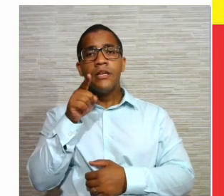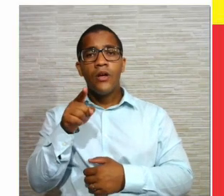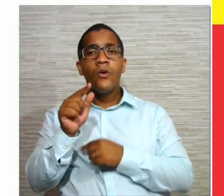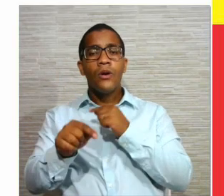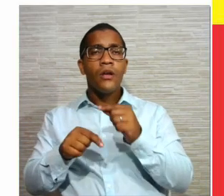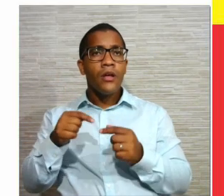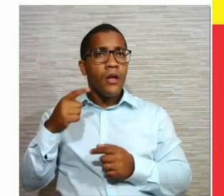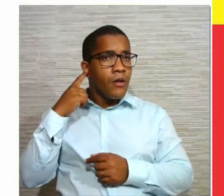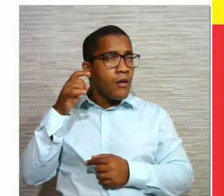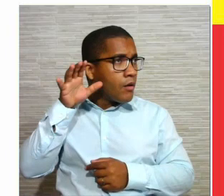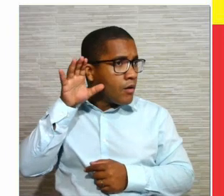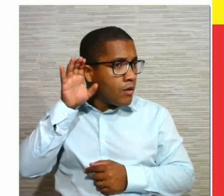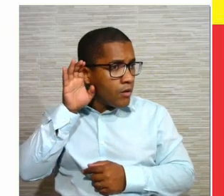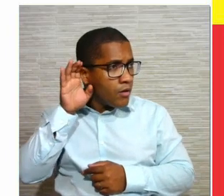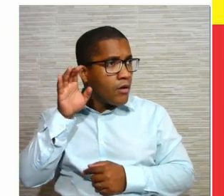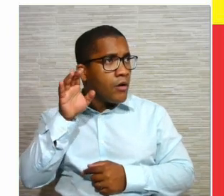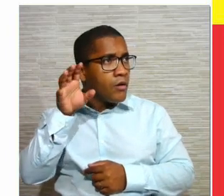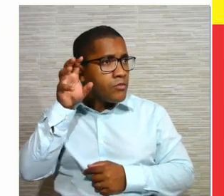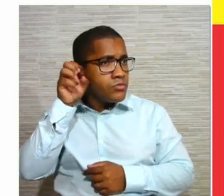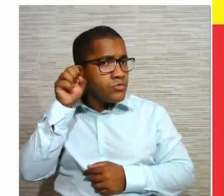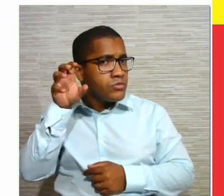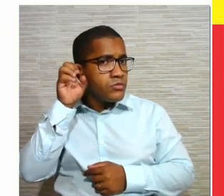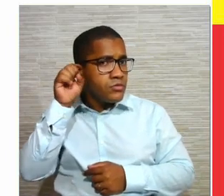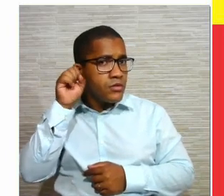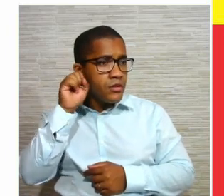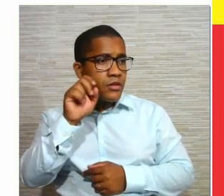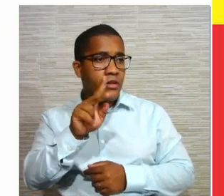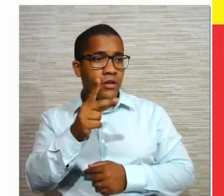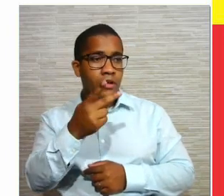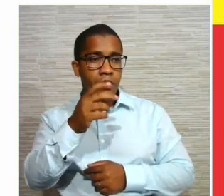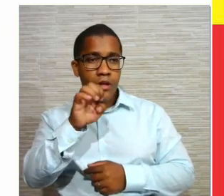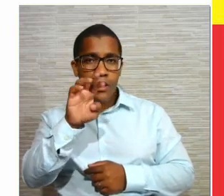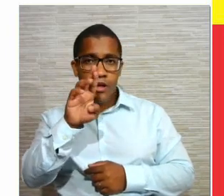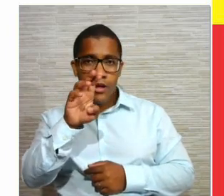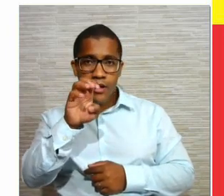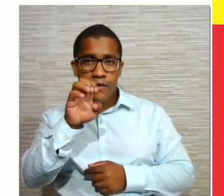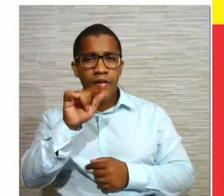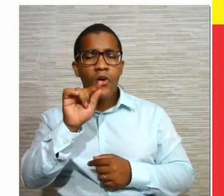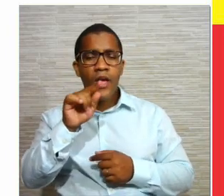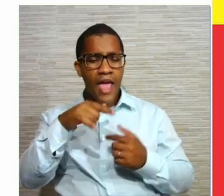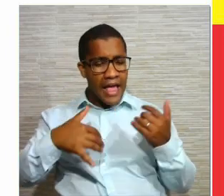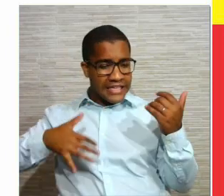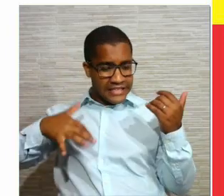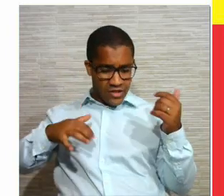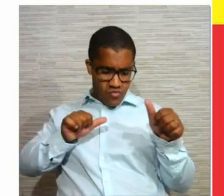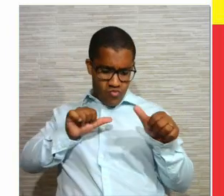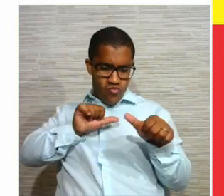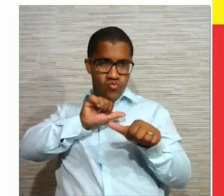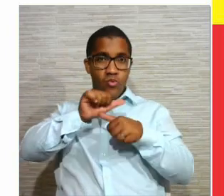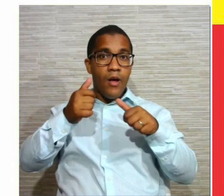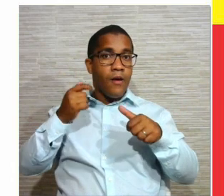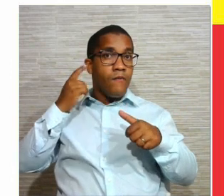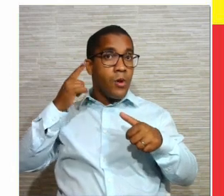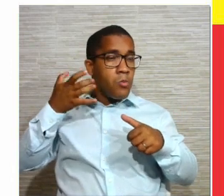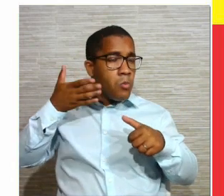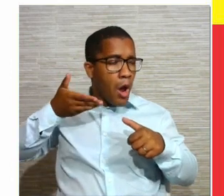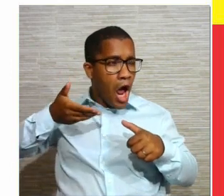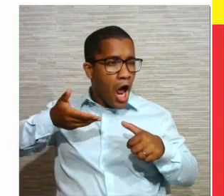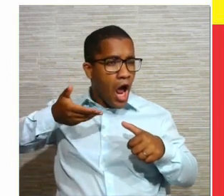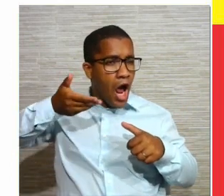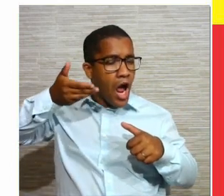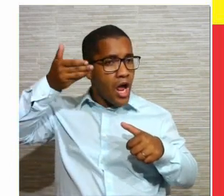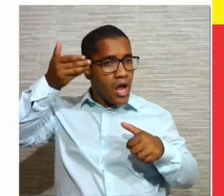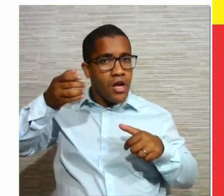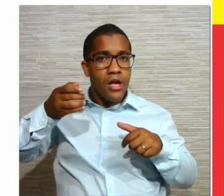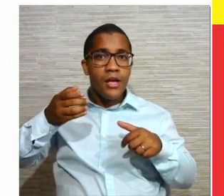Aí, sonoramente, o heavy metal incorporou a distorção da guitarra, né? Aumentou o volume e